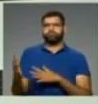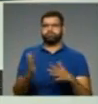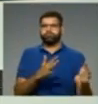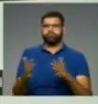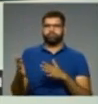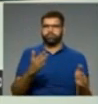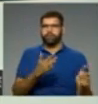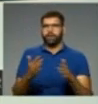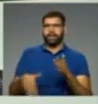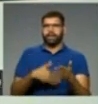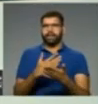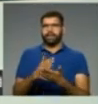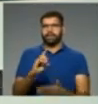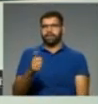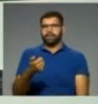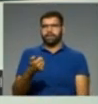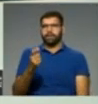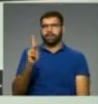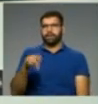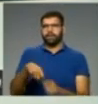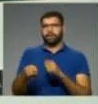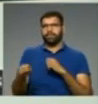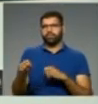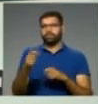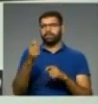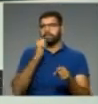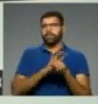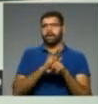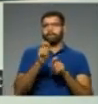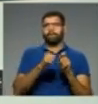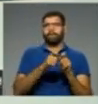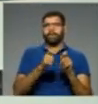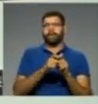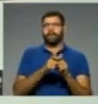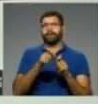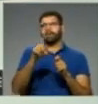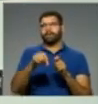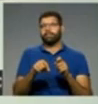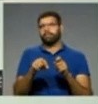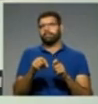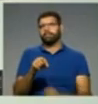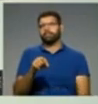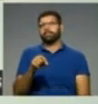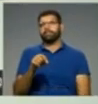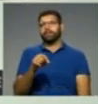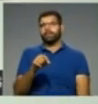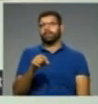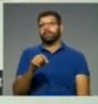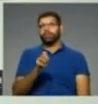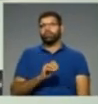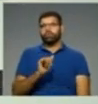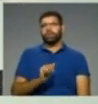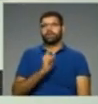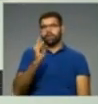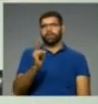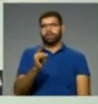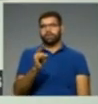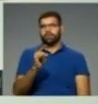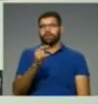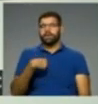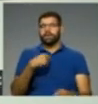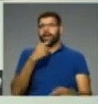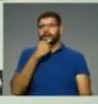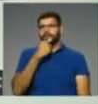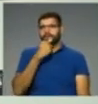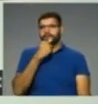e com rajadas até 65 km por hora no litoral oeste e também nas terras altas das regiões centro-sul, em particular nas